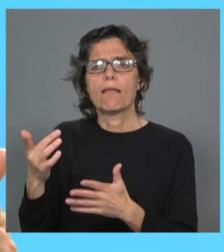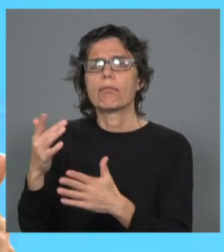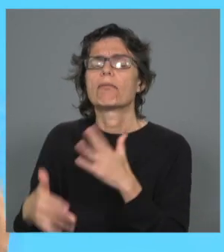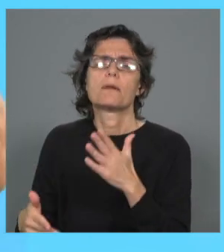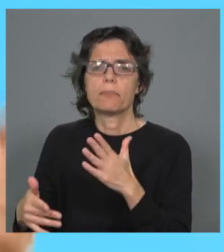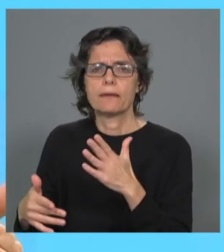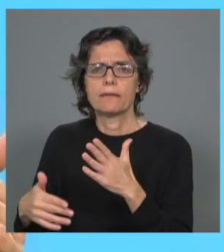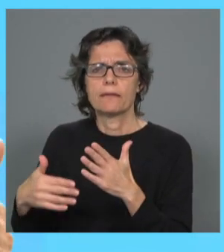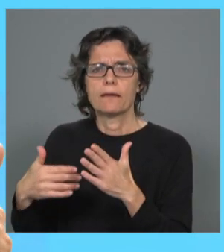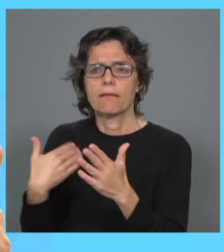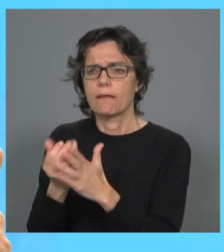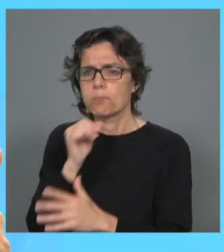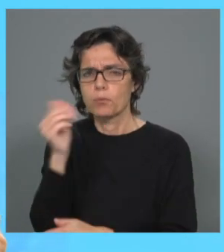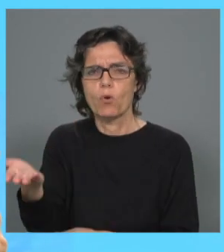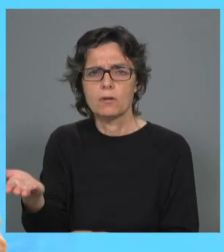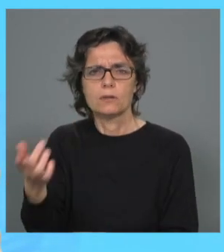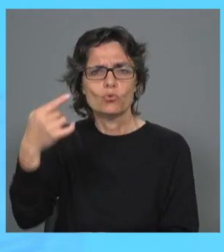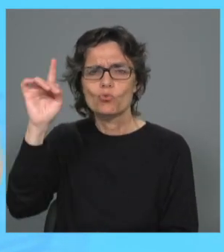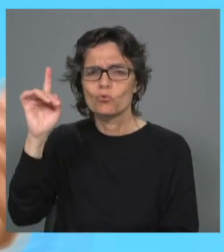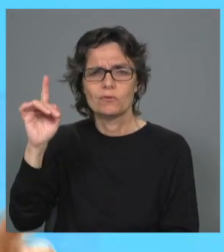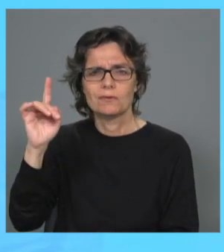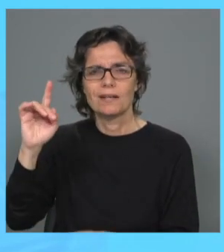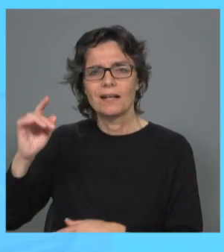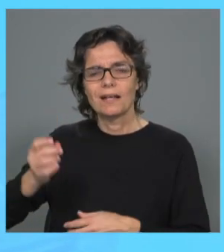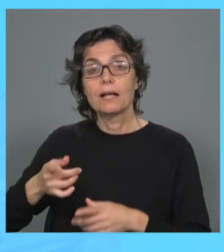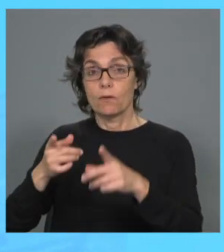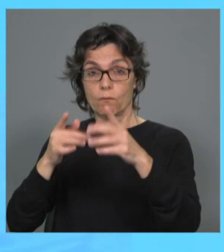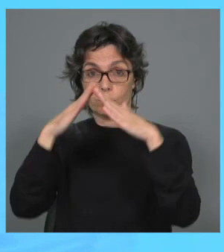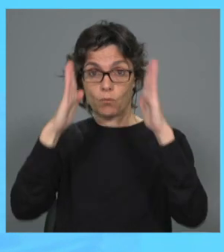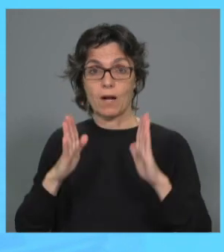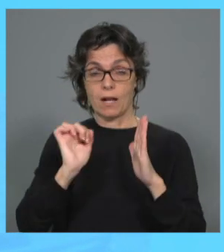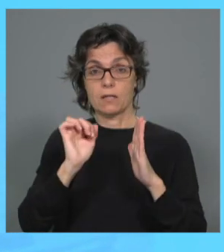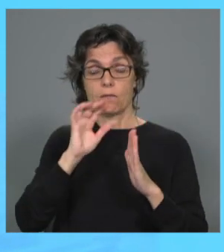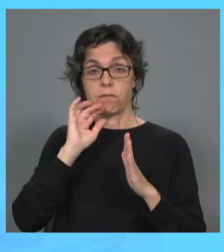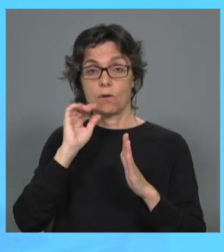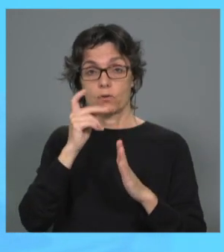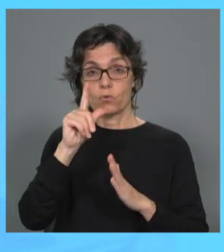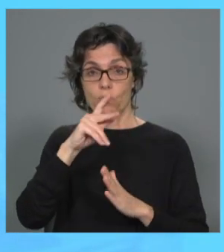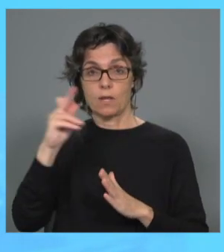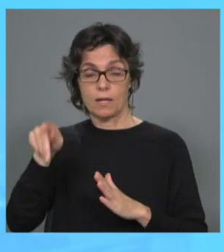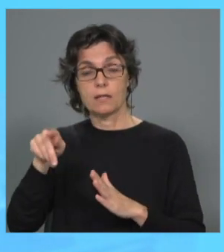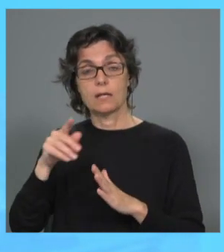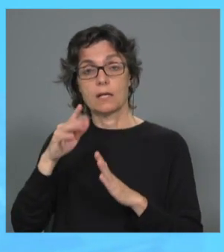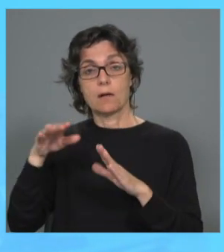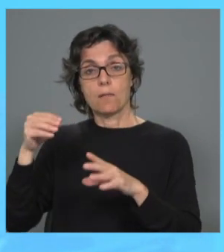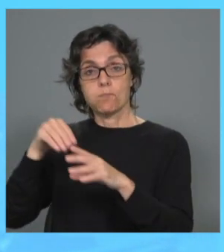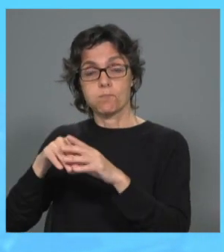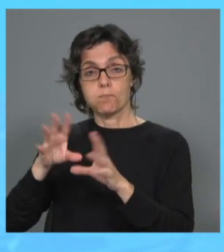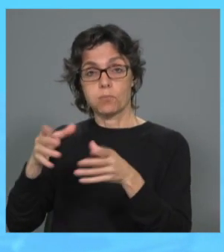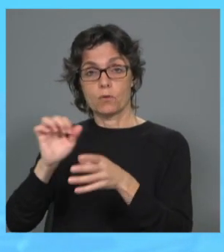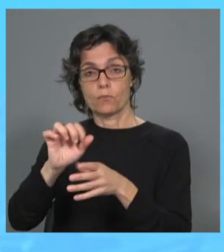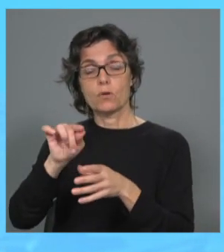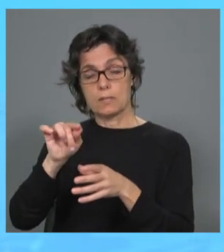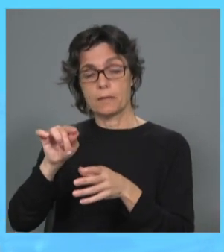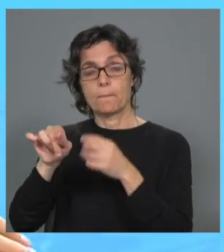momento. Este momento não se precipita. Era uma casa da congregação onde estão é uma casa 30 irmãs. Onde estão à volta de 30 irmãs. Atualmente temos um casal